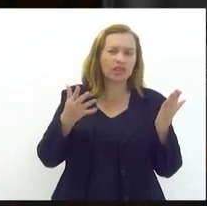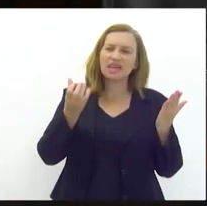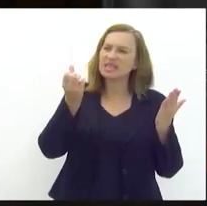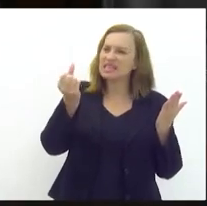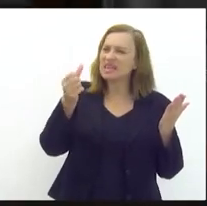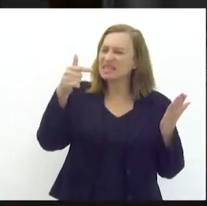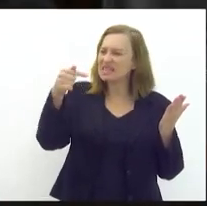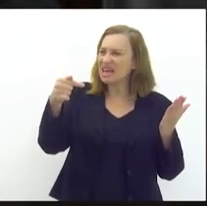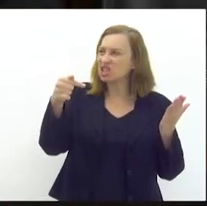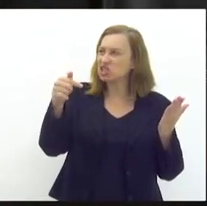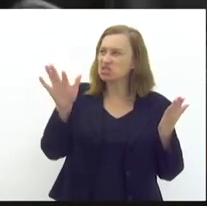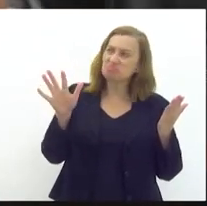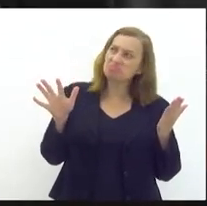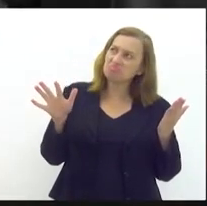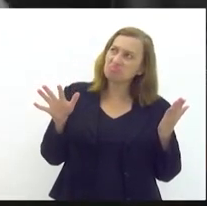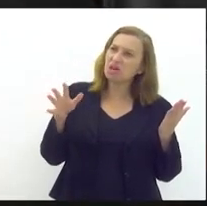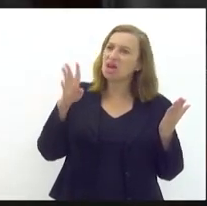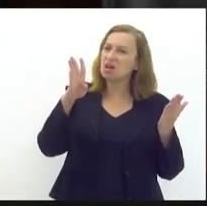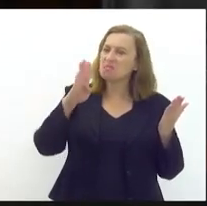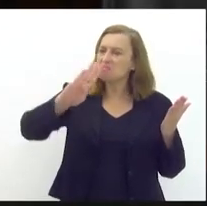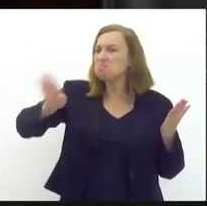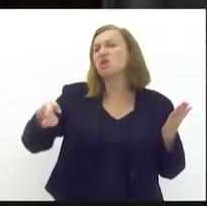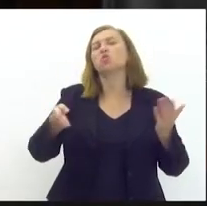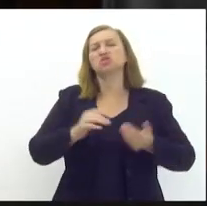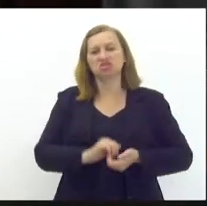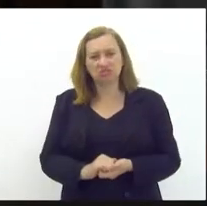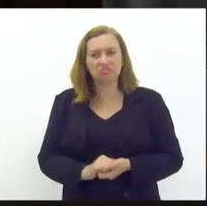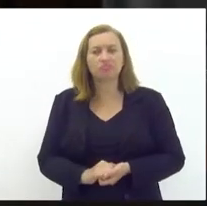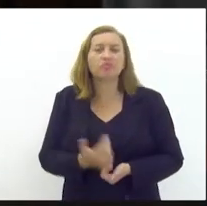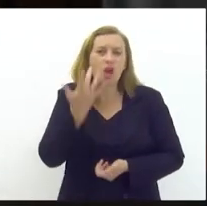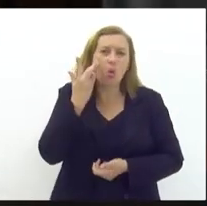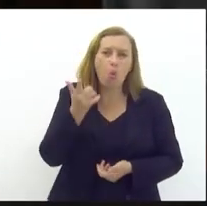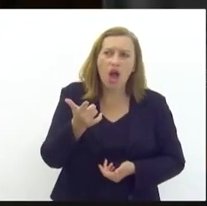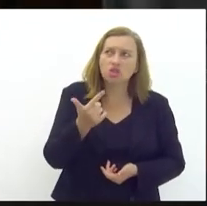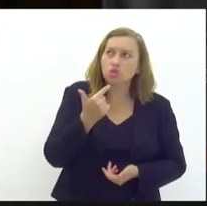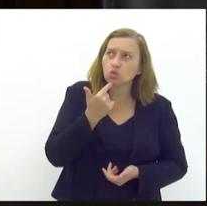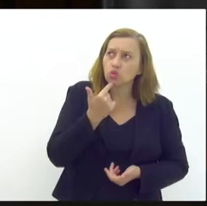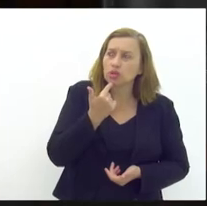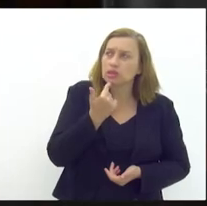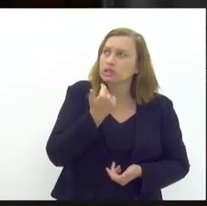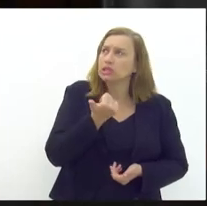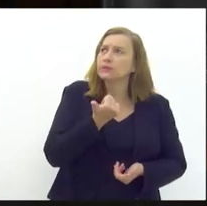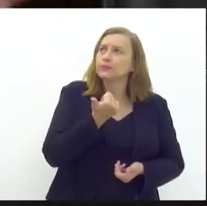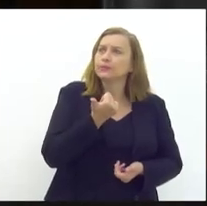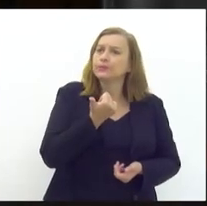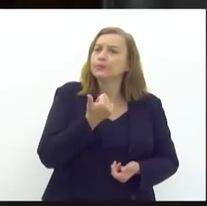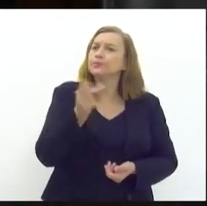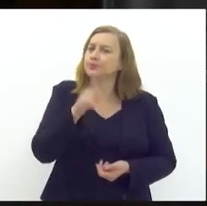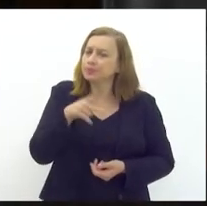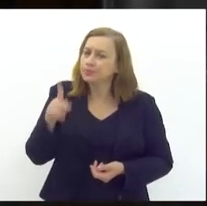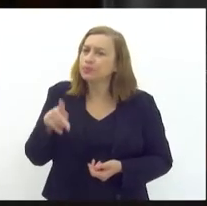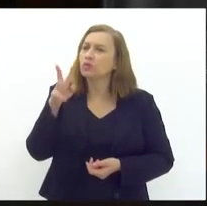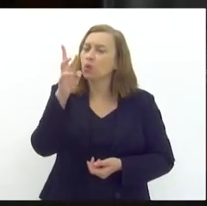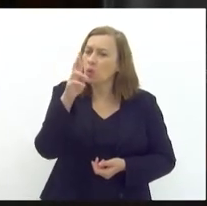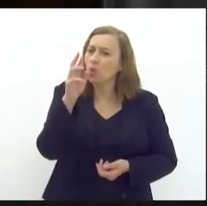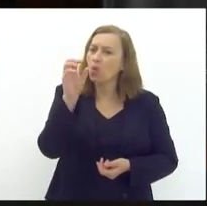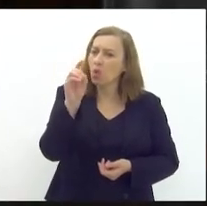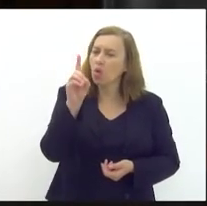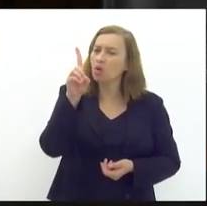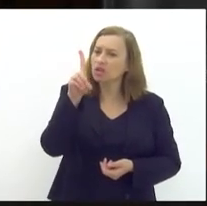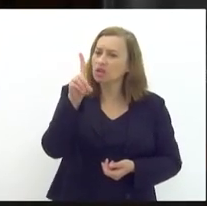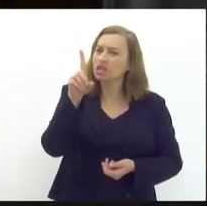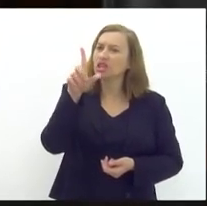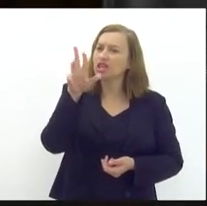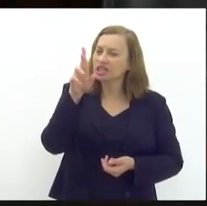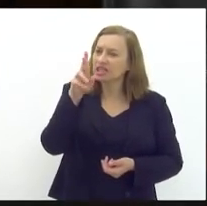67 bilhões eu acho que o professor Rodrigo tá aí com certeza